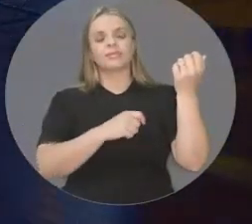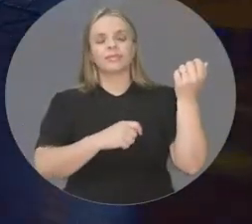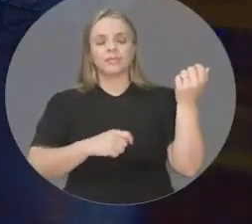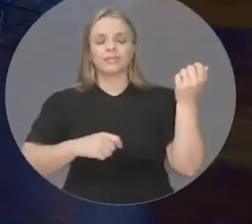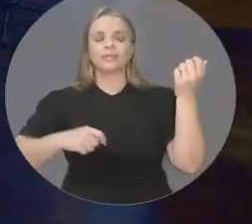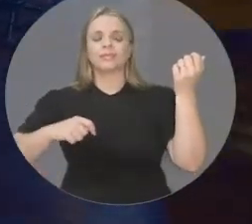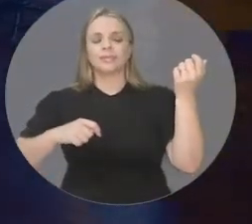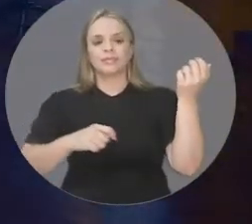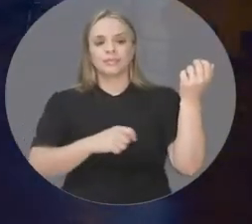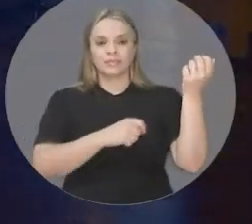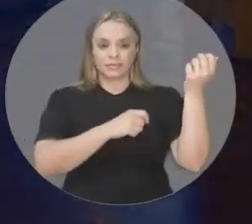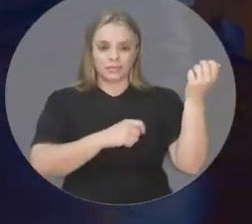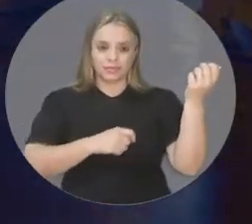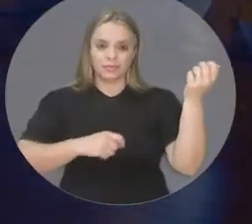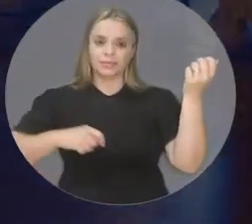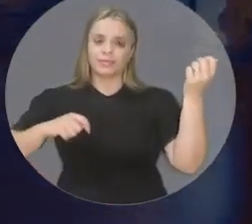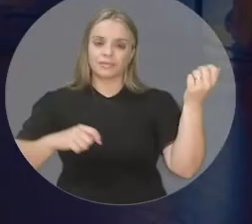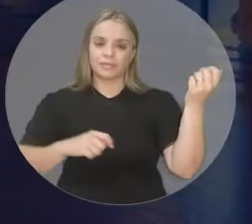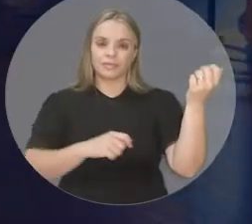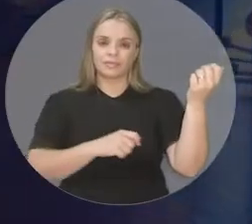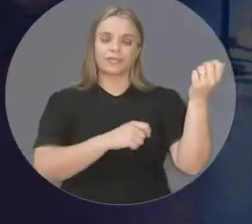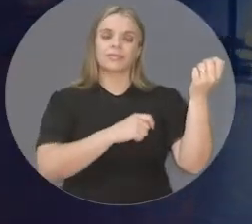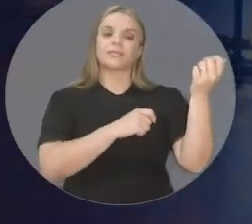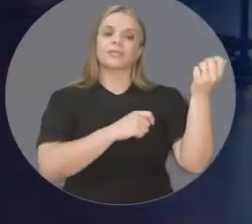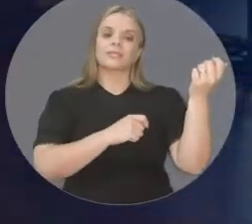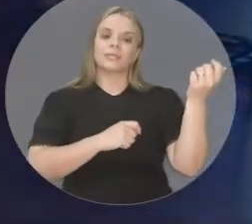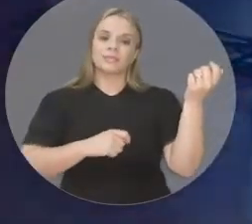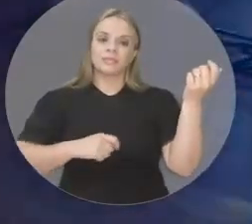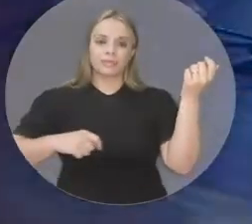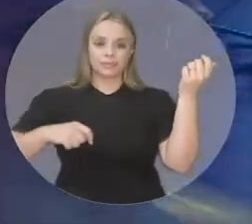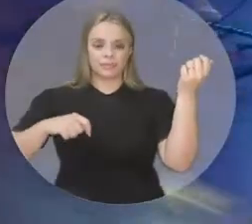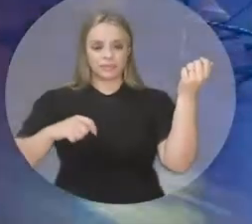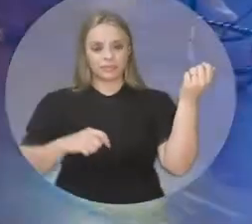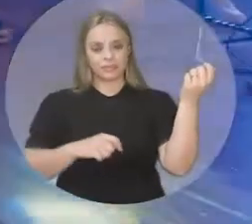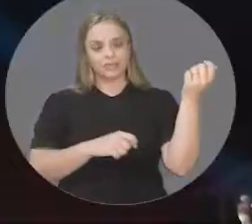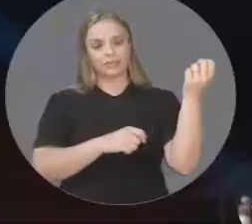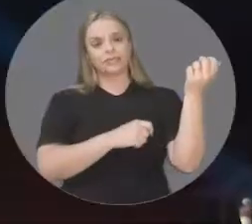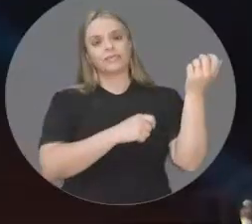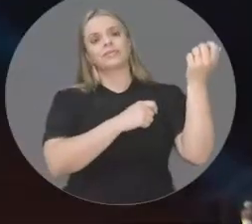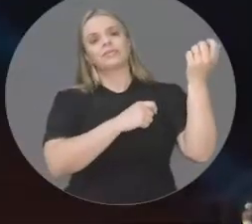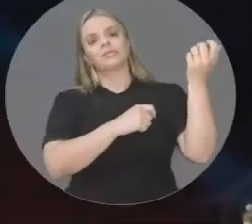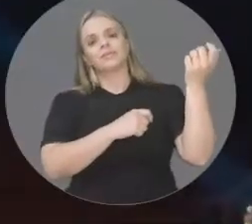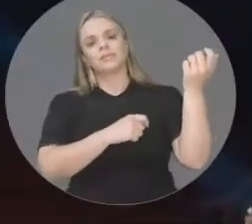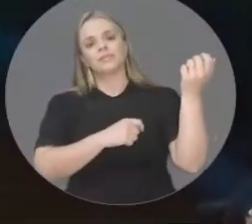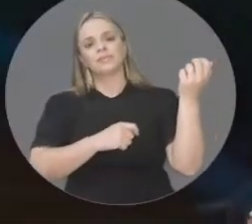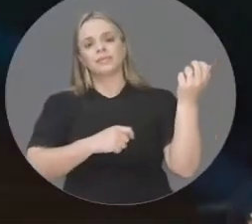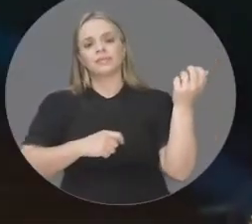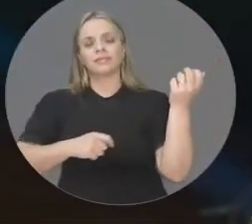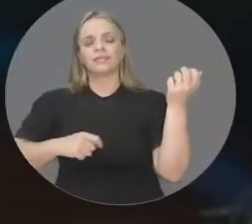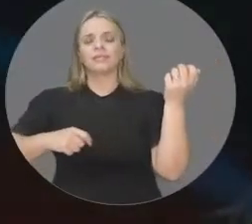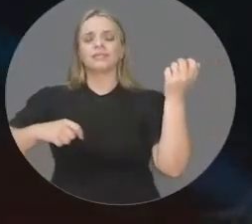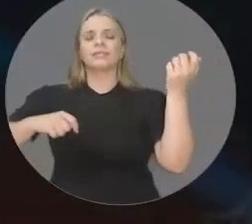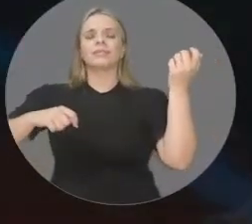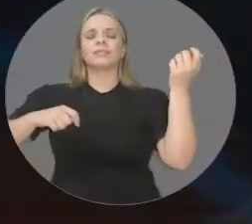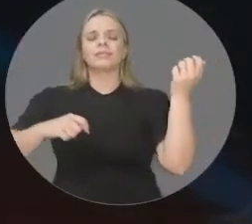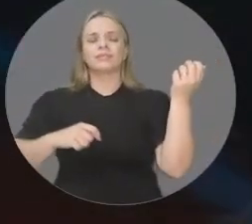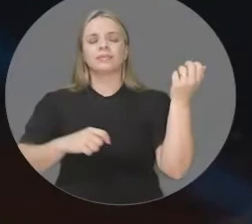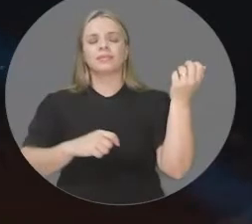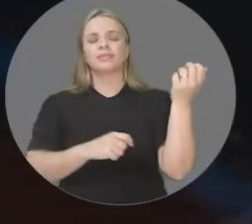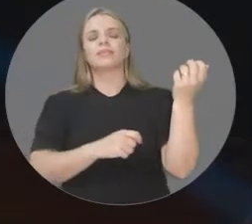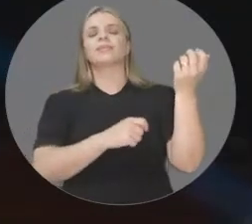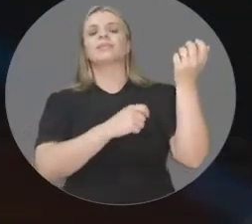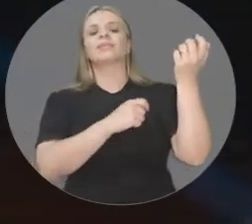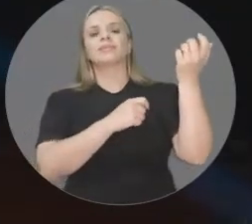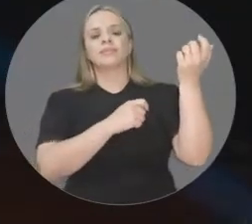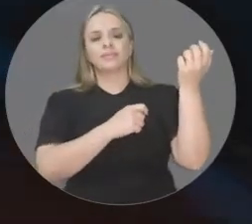Põe mão na cintura, tira na faz uma mesura, tira na uma baixadinha, tira. E o Palco pra Dois de hoje vai ficando por aqui.